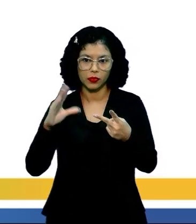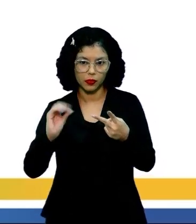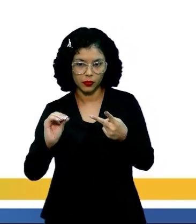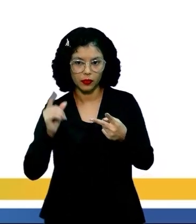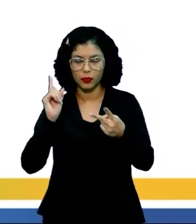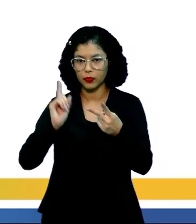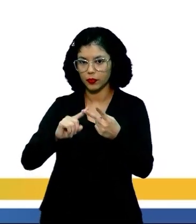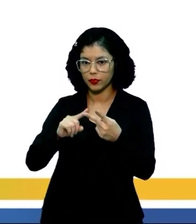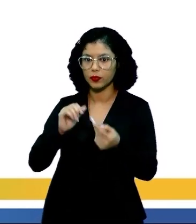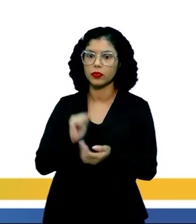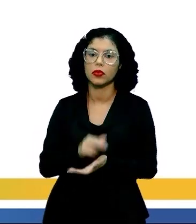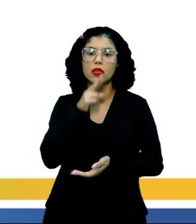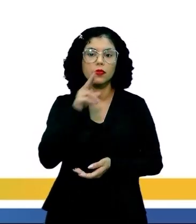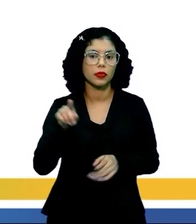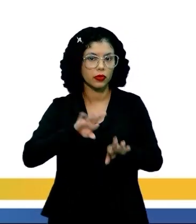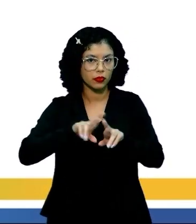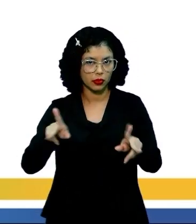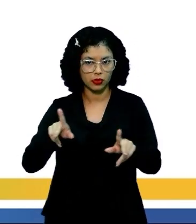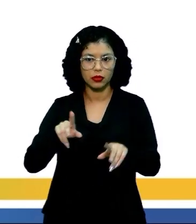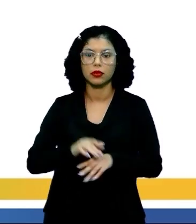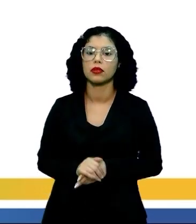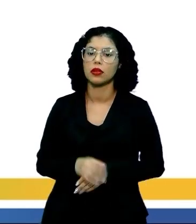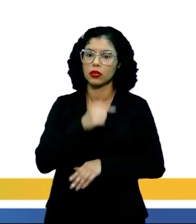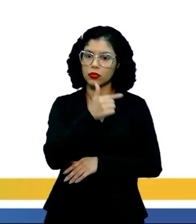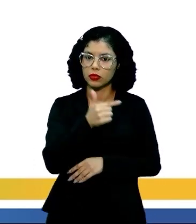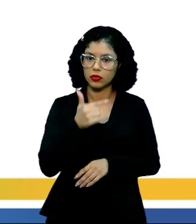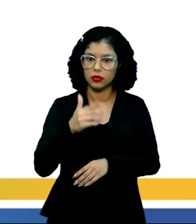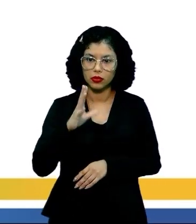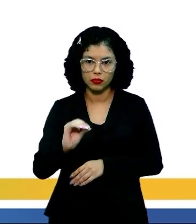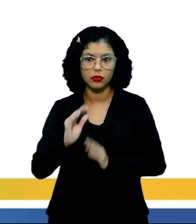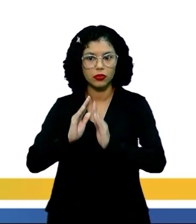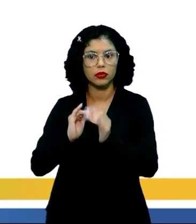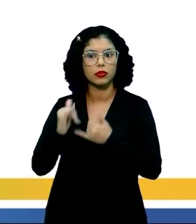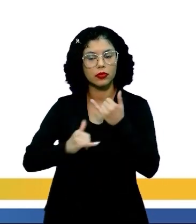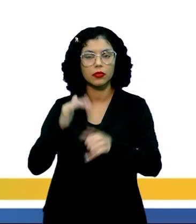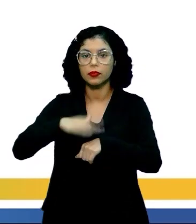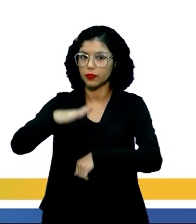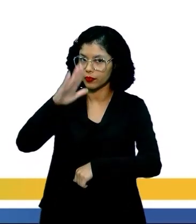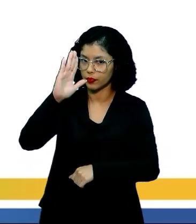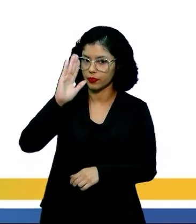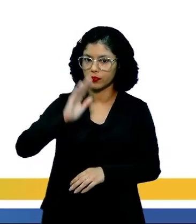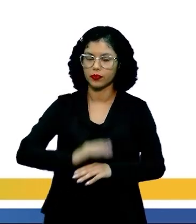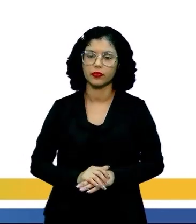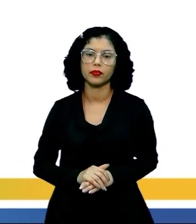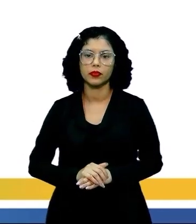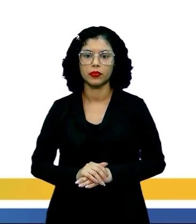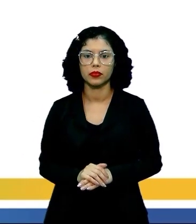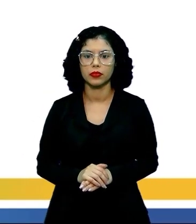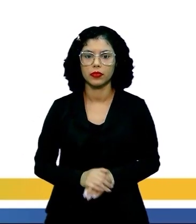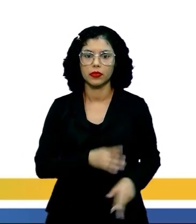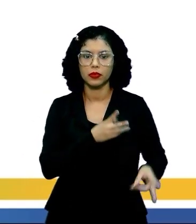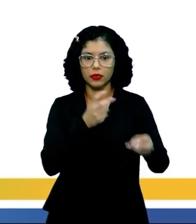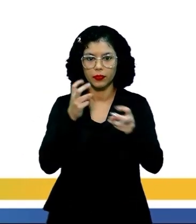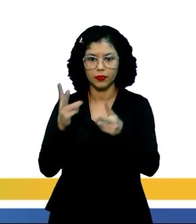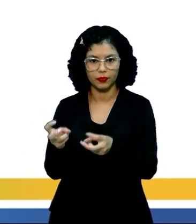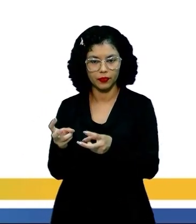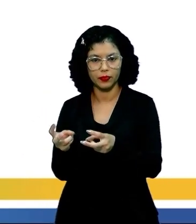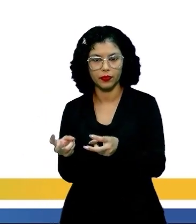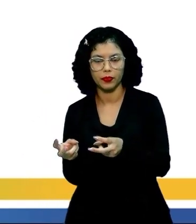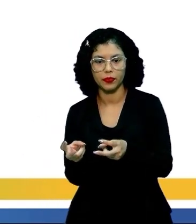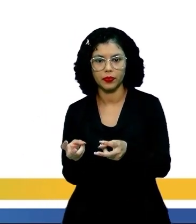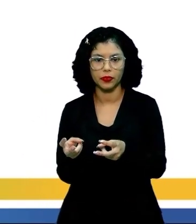do primeiro e calcula a diferença. Logo vai ter 220 brinquedos a mais. Observa aqui